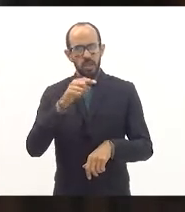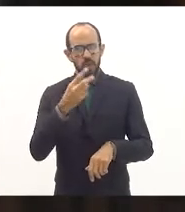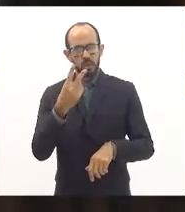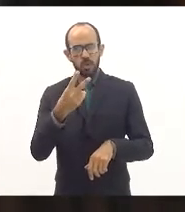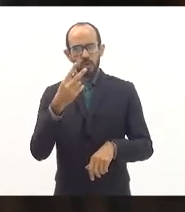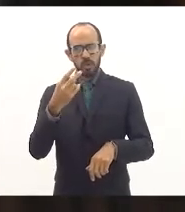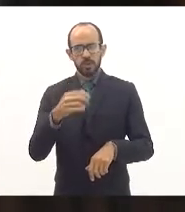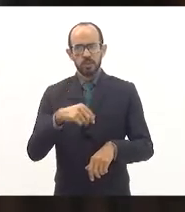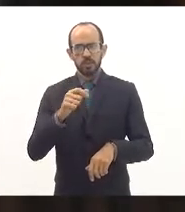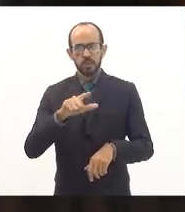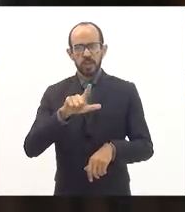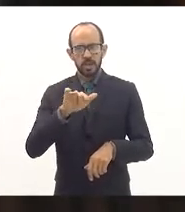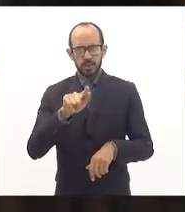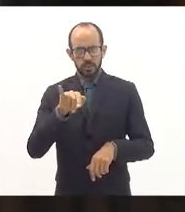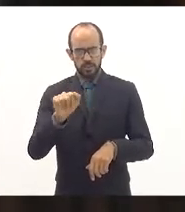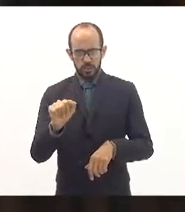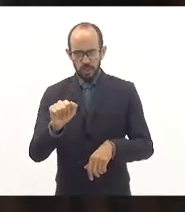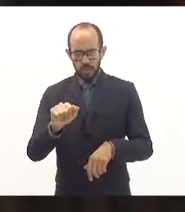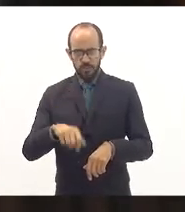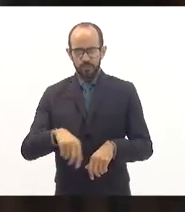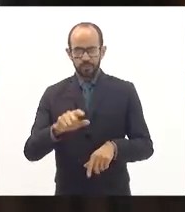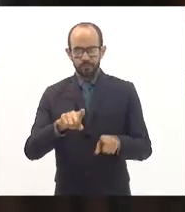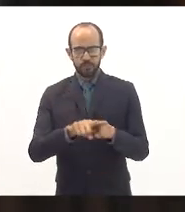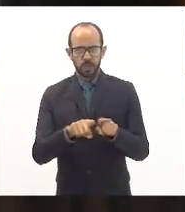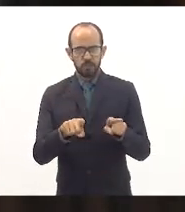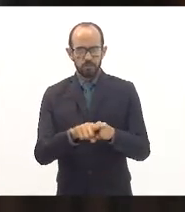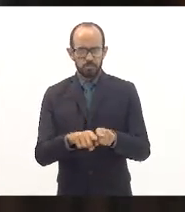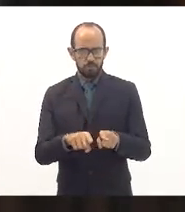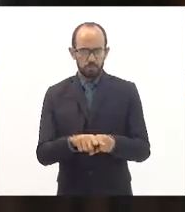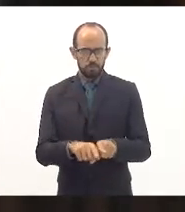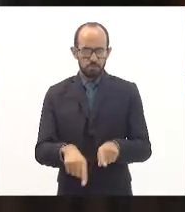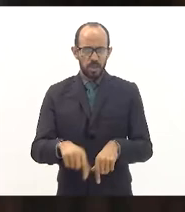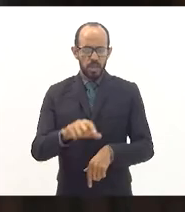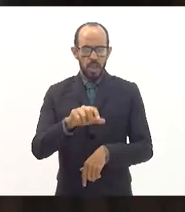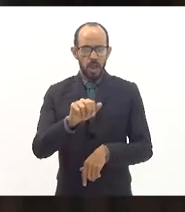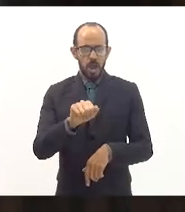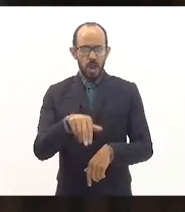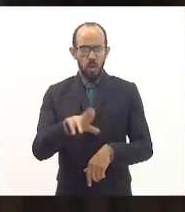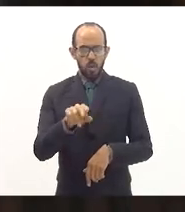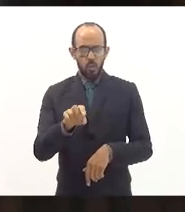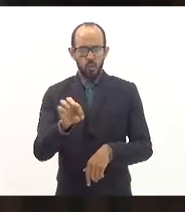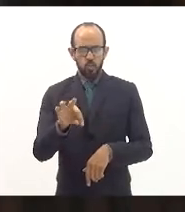Lígia Doutel de Andrade e Augusto Trajano.